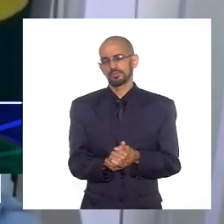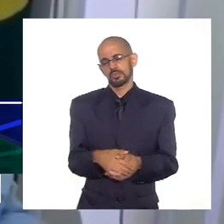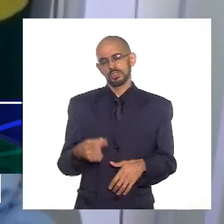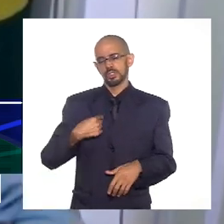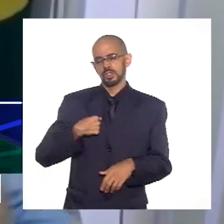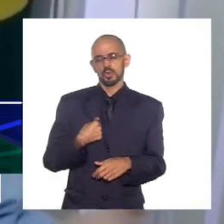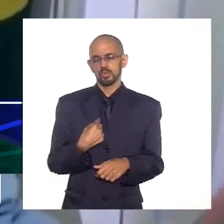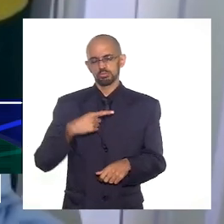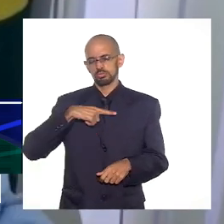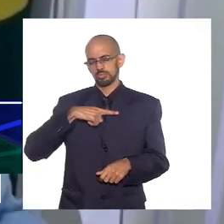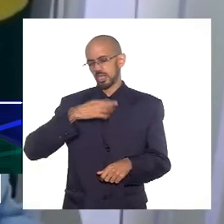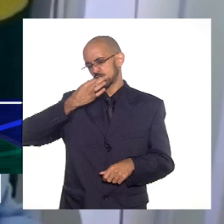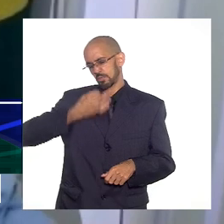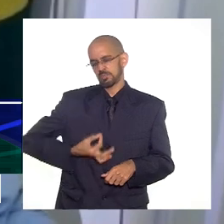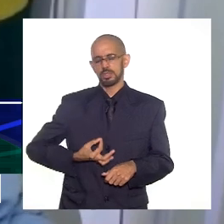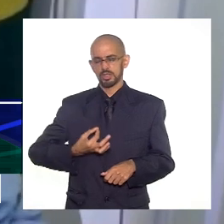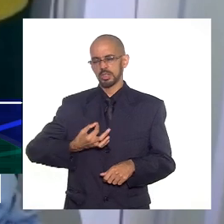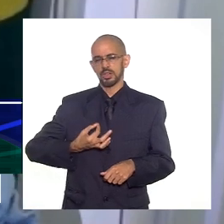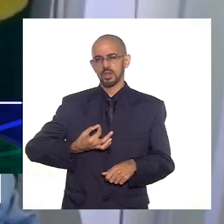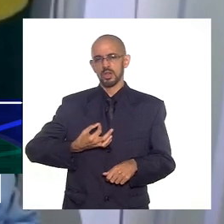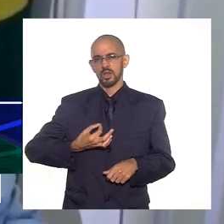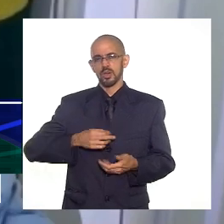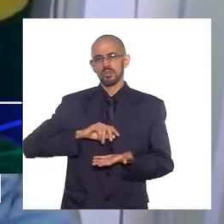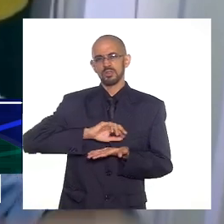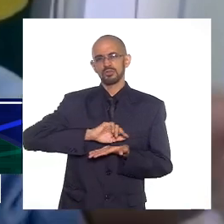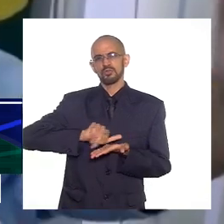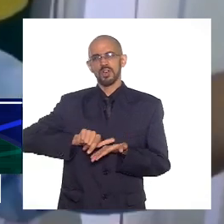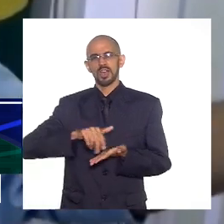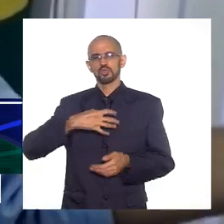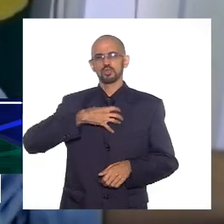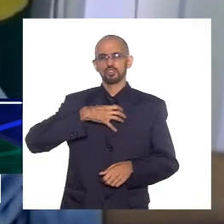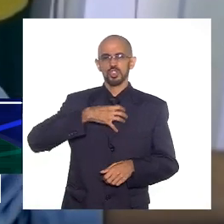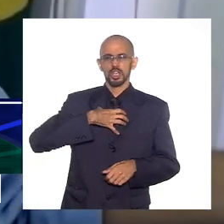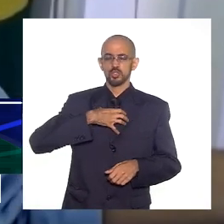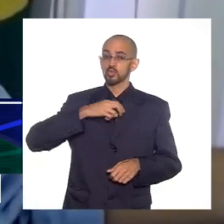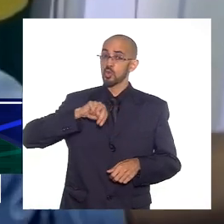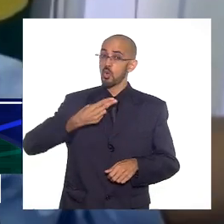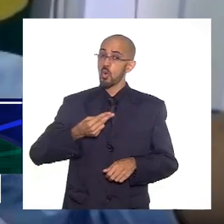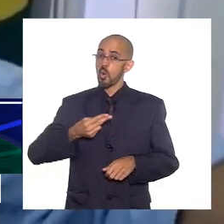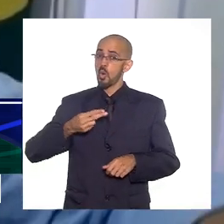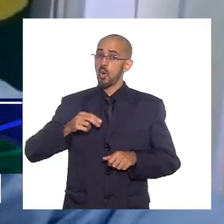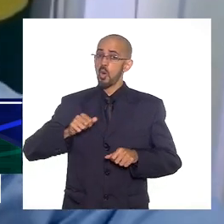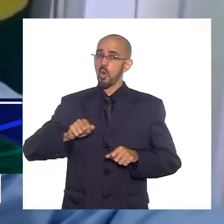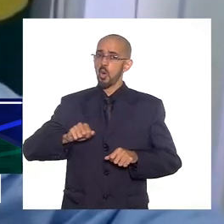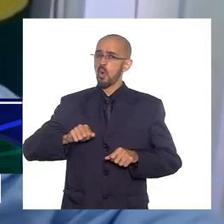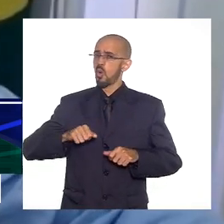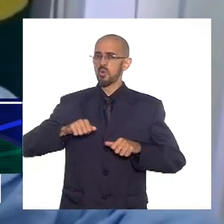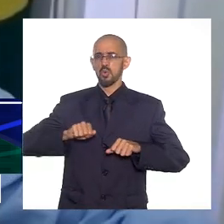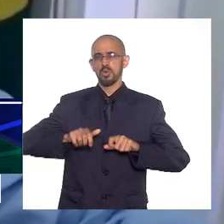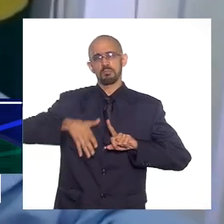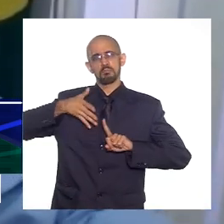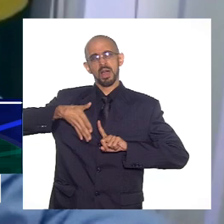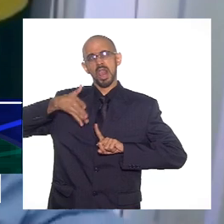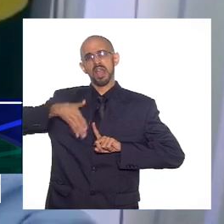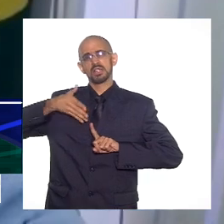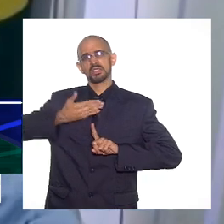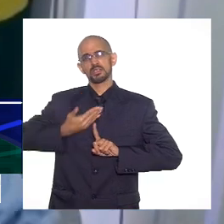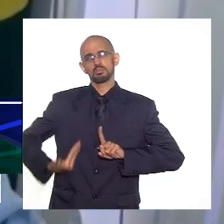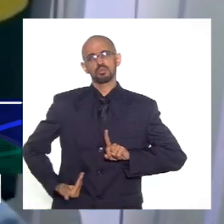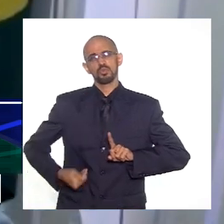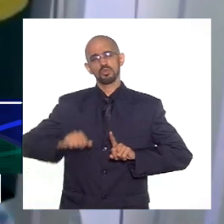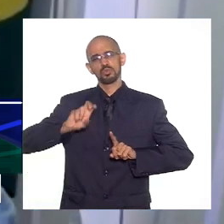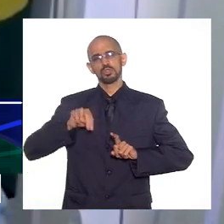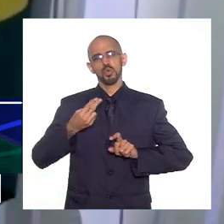defendo, tenho defendido essa posição em diferentes fóruns, seja em atos públicos, seja em seminários e debates, e aqui